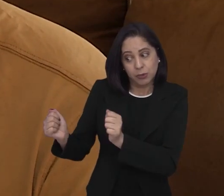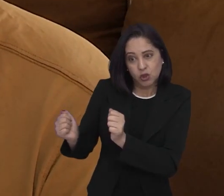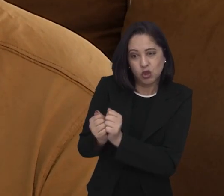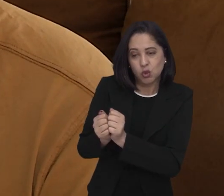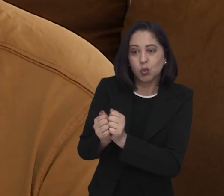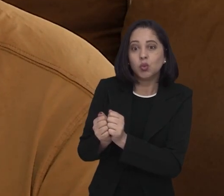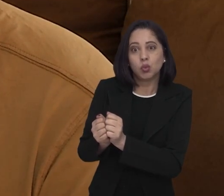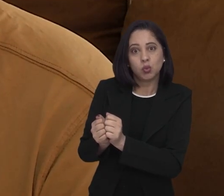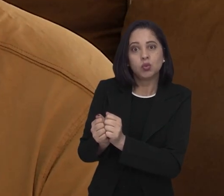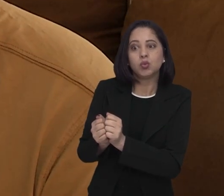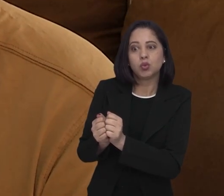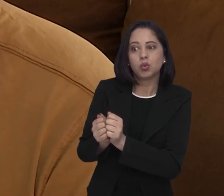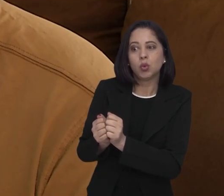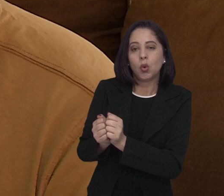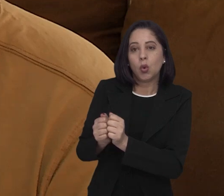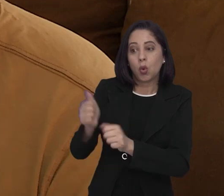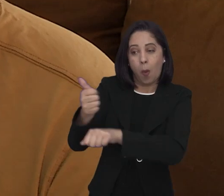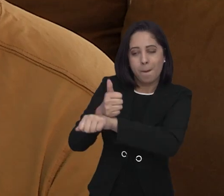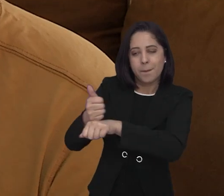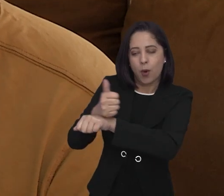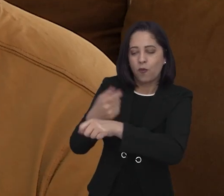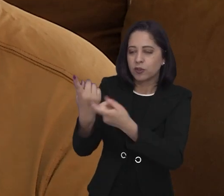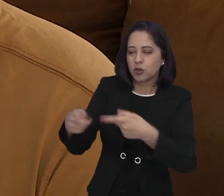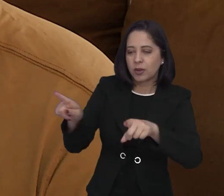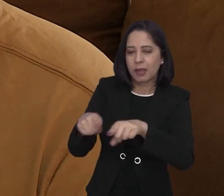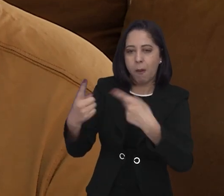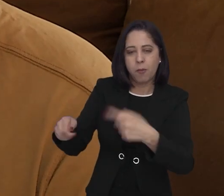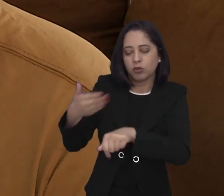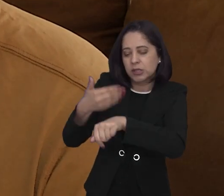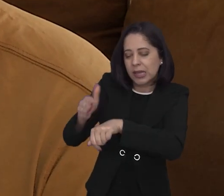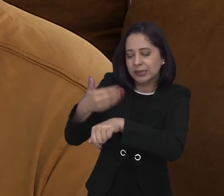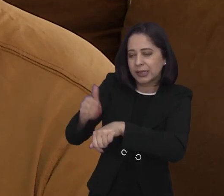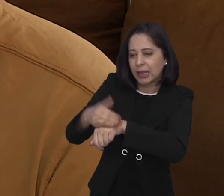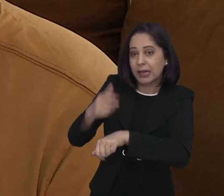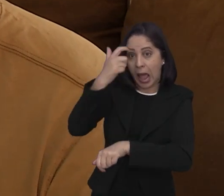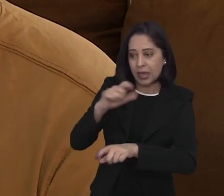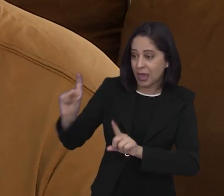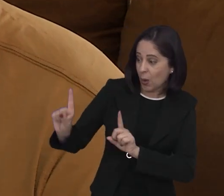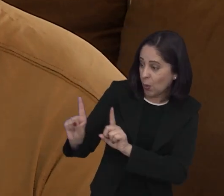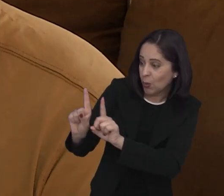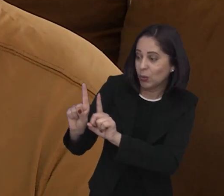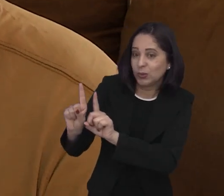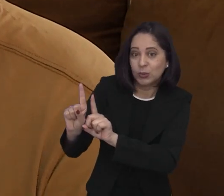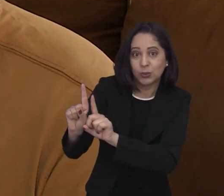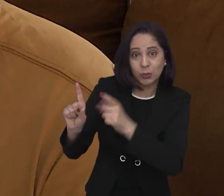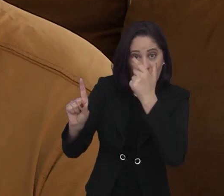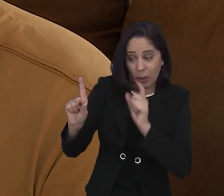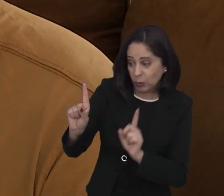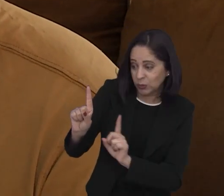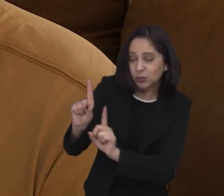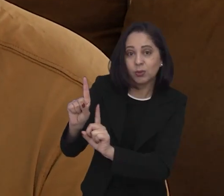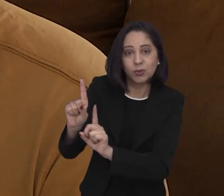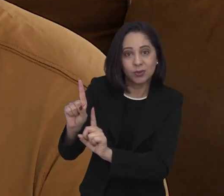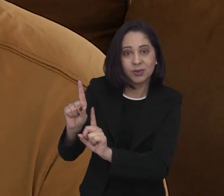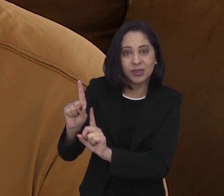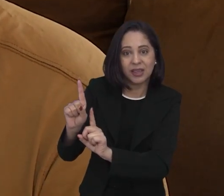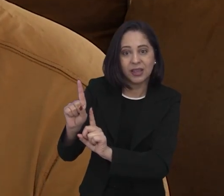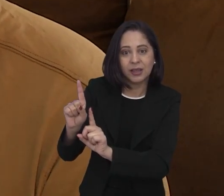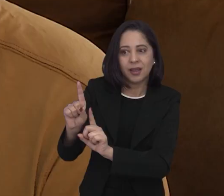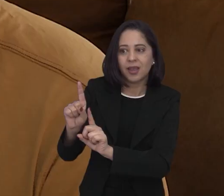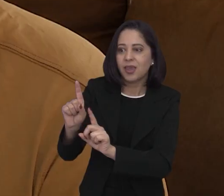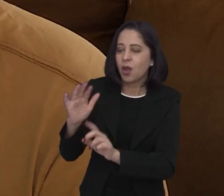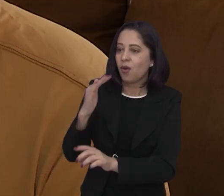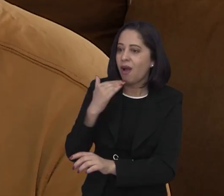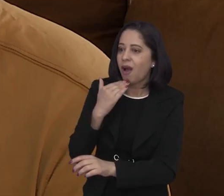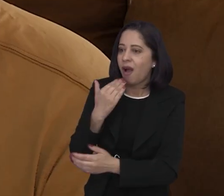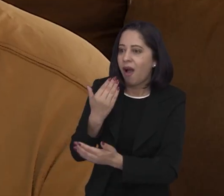eu convivia com a atividade deles, né, o dia a dia, os ensaios, a preparação das músicas, dos bailes, né? E